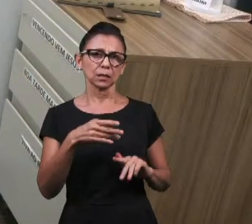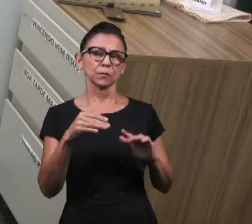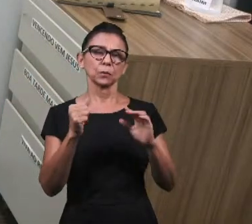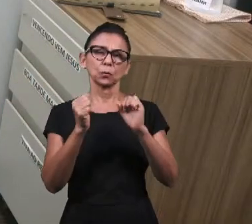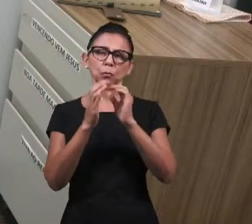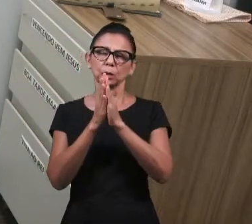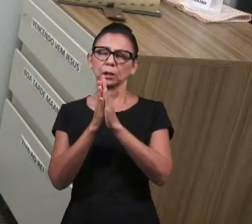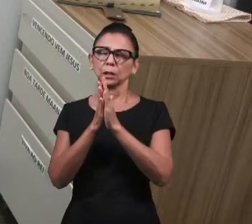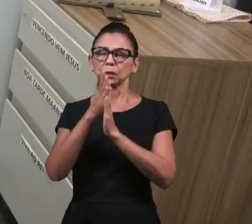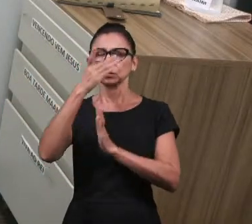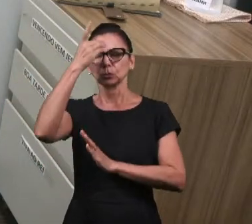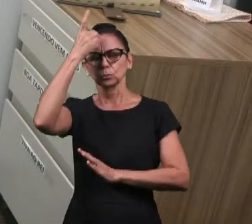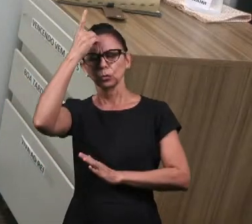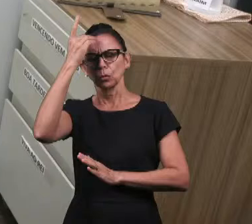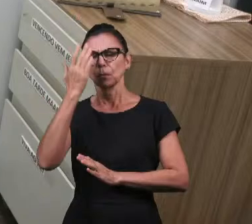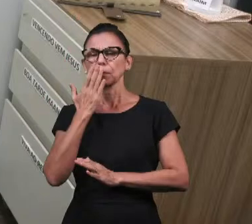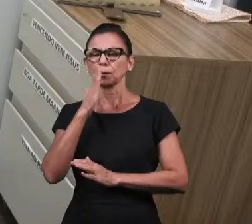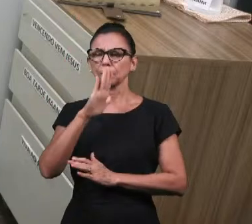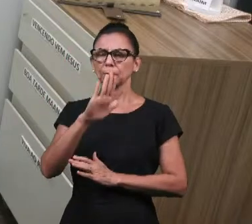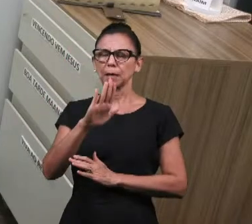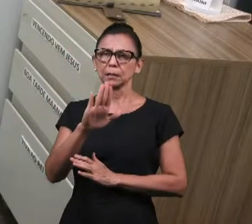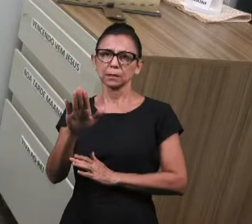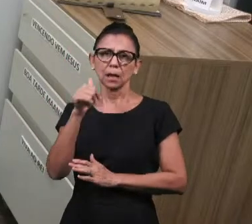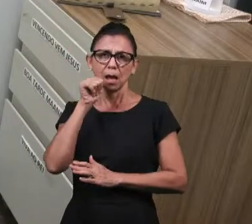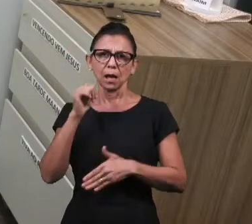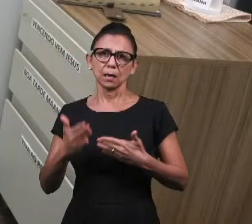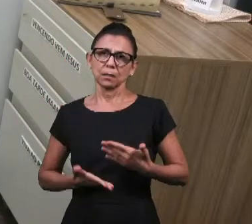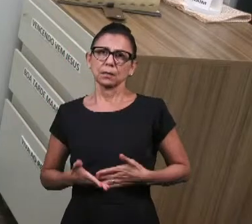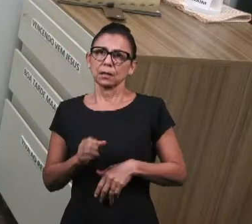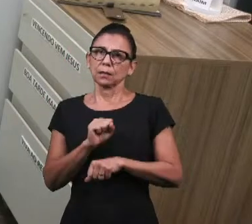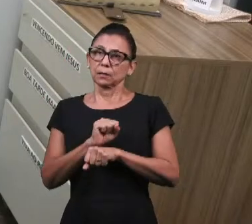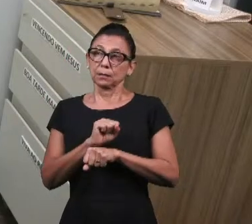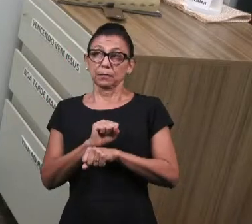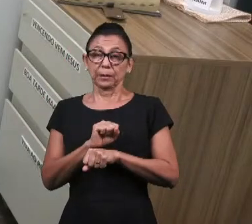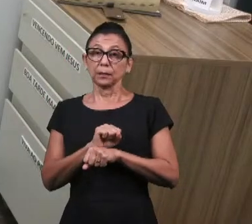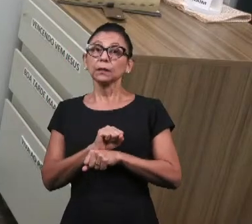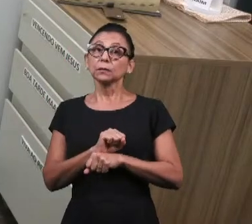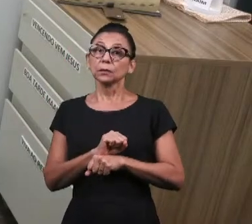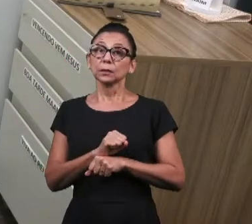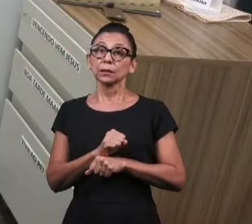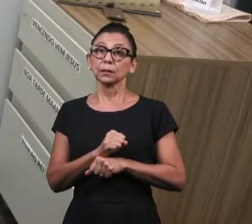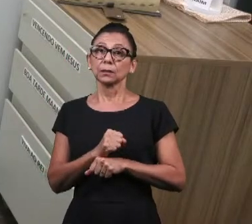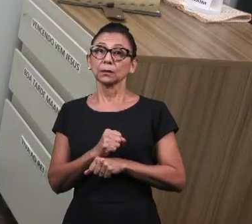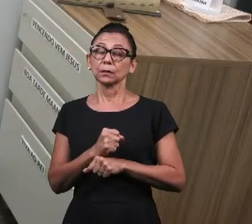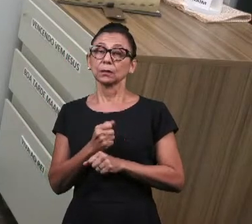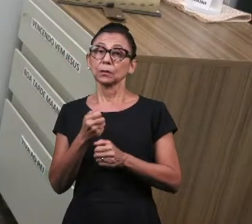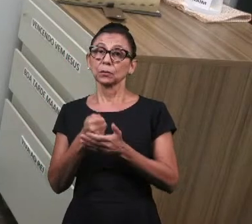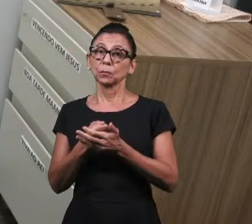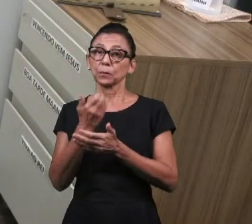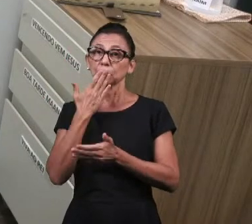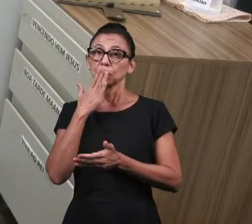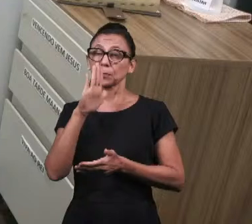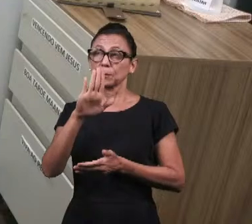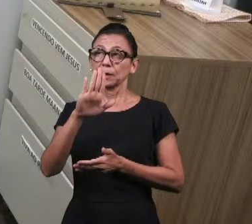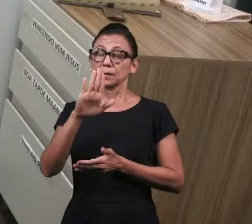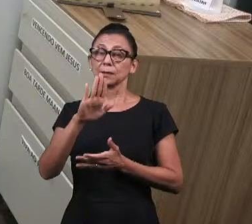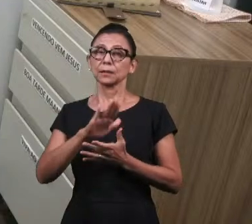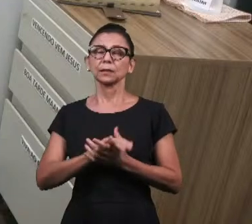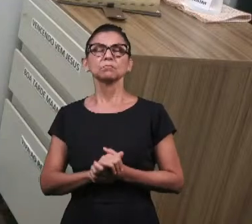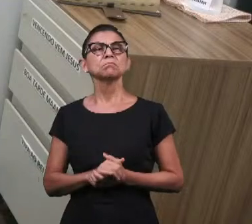e ela estava ali debaixo de uma profecia, aguardando, né, as profecias serem cumpridas. E até que um dia, de